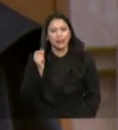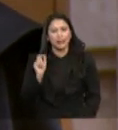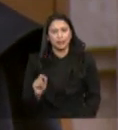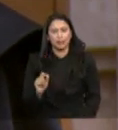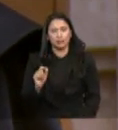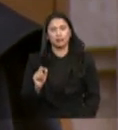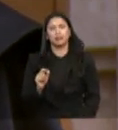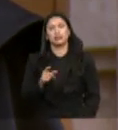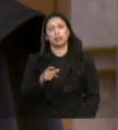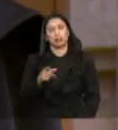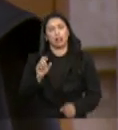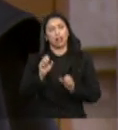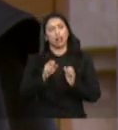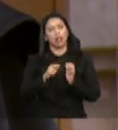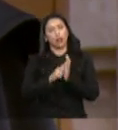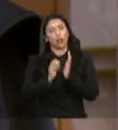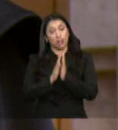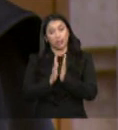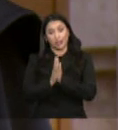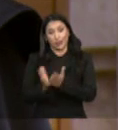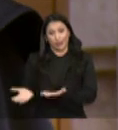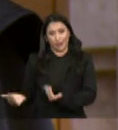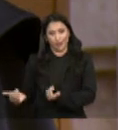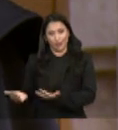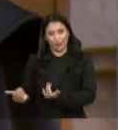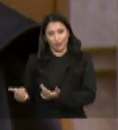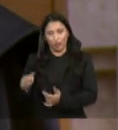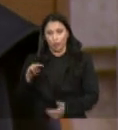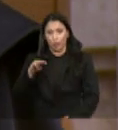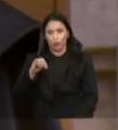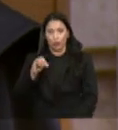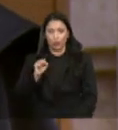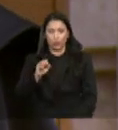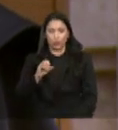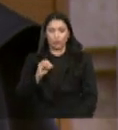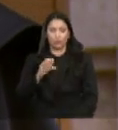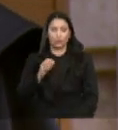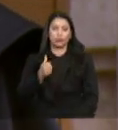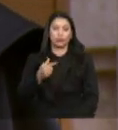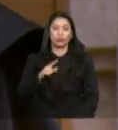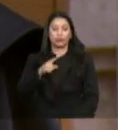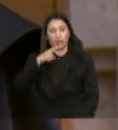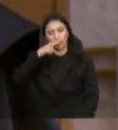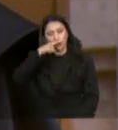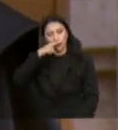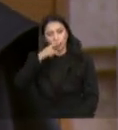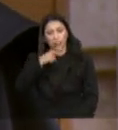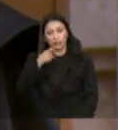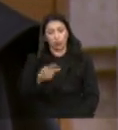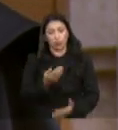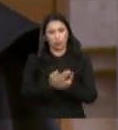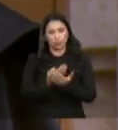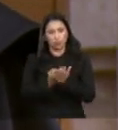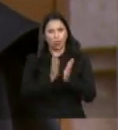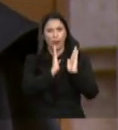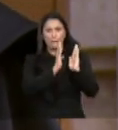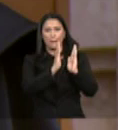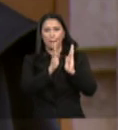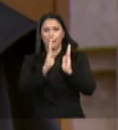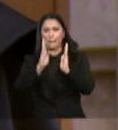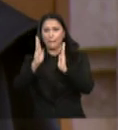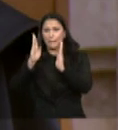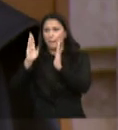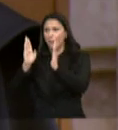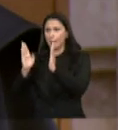o díz na oração aos Monstros do estudante para quem falou a pouco o estudante da biblioteca de muitos milhares de